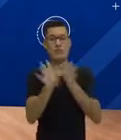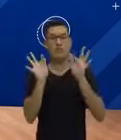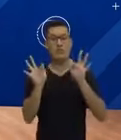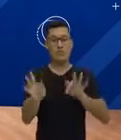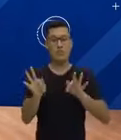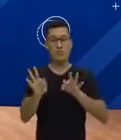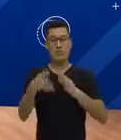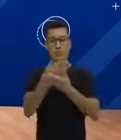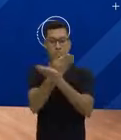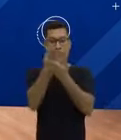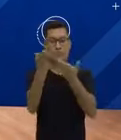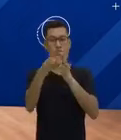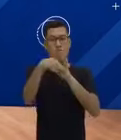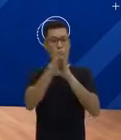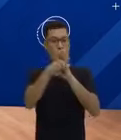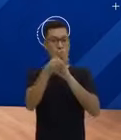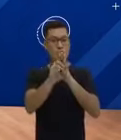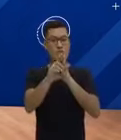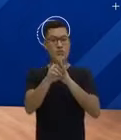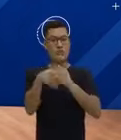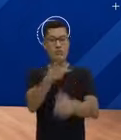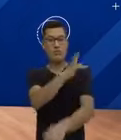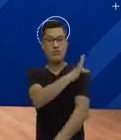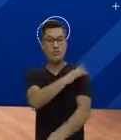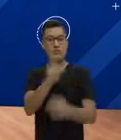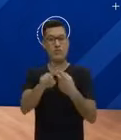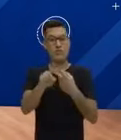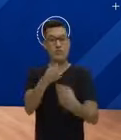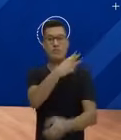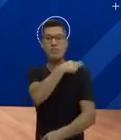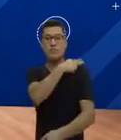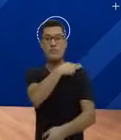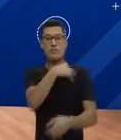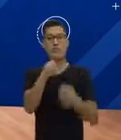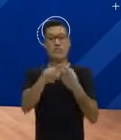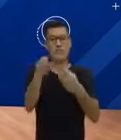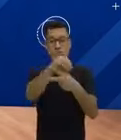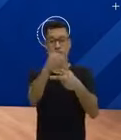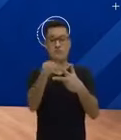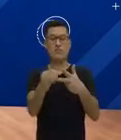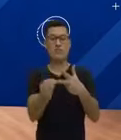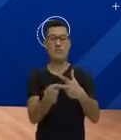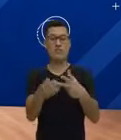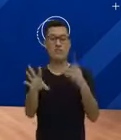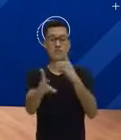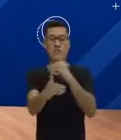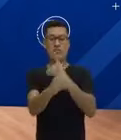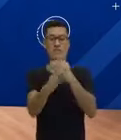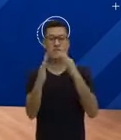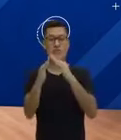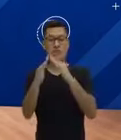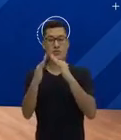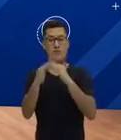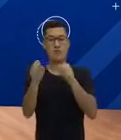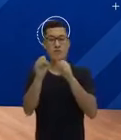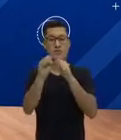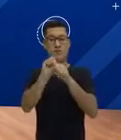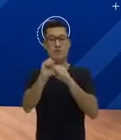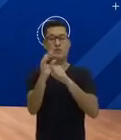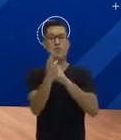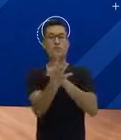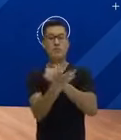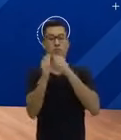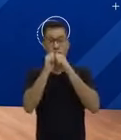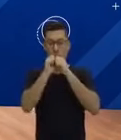levar conteúdos do ensino fundamental, médio e pré-ENEM aos alunos que se encontram em casa devido à pandemia. Lembrando aos